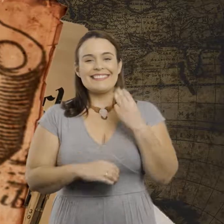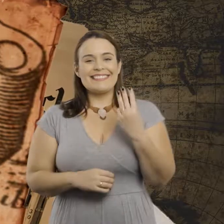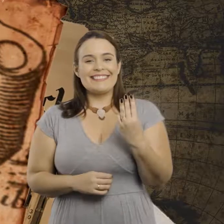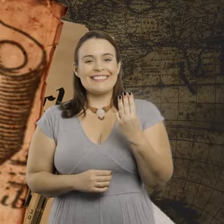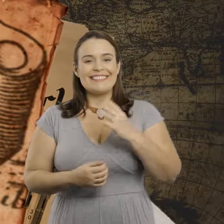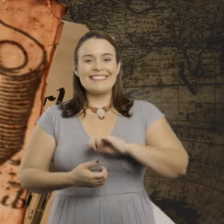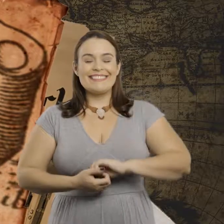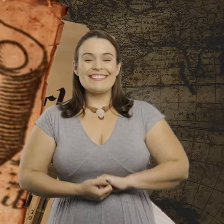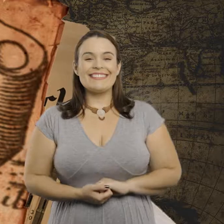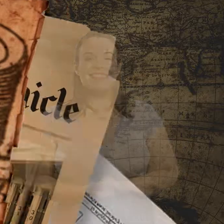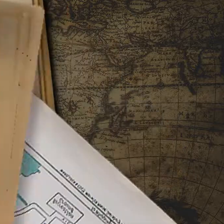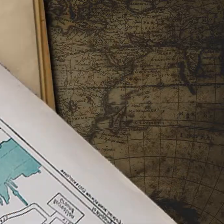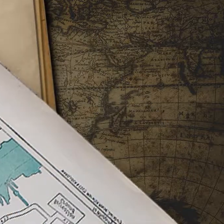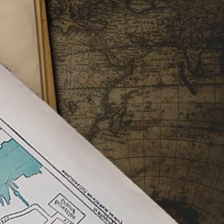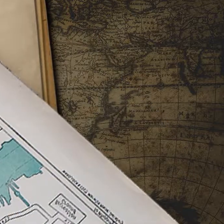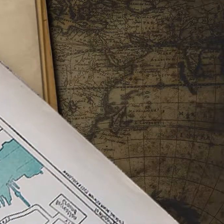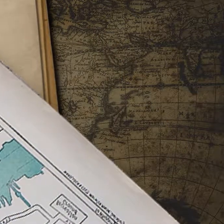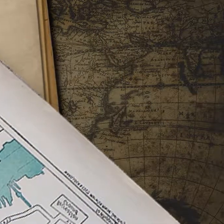Capítulo 3.